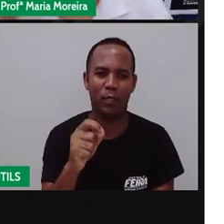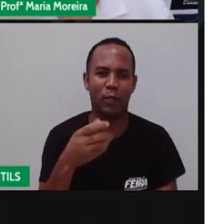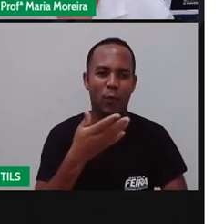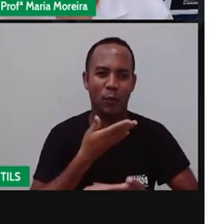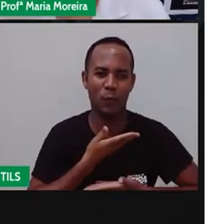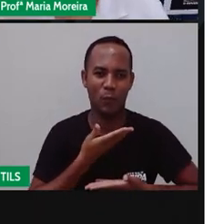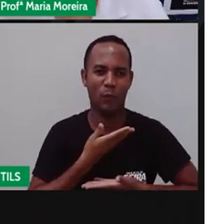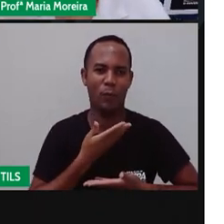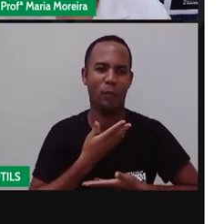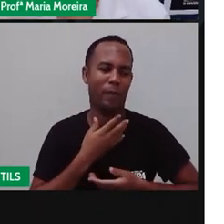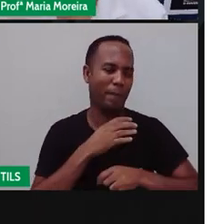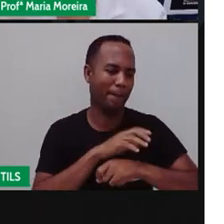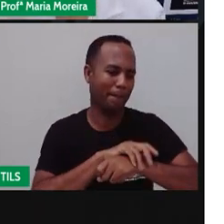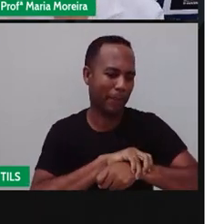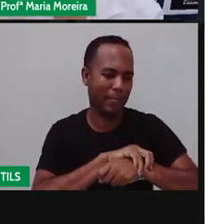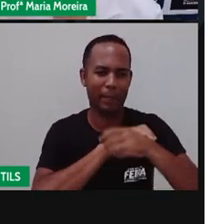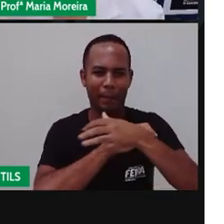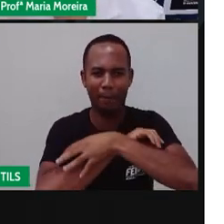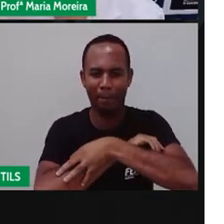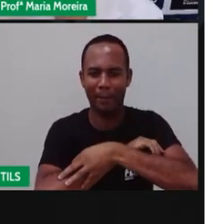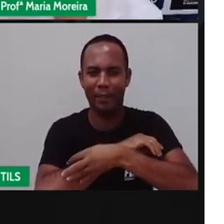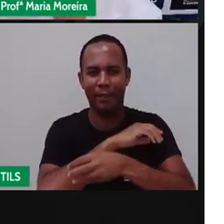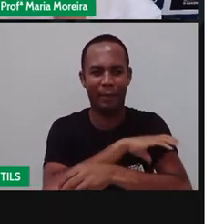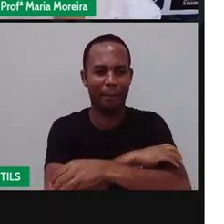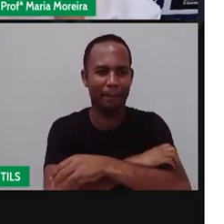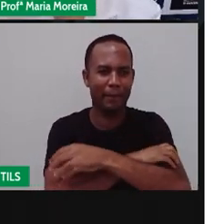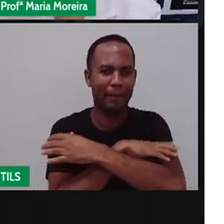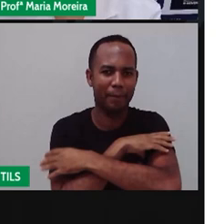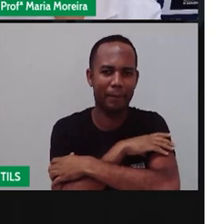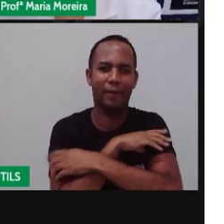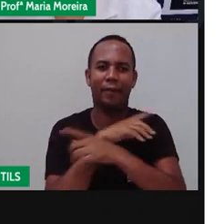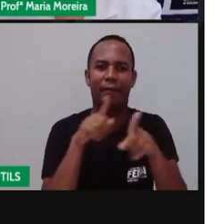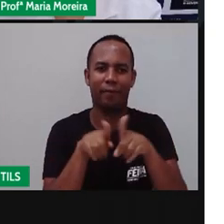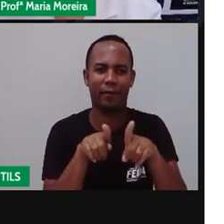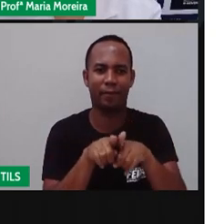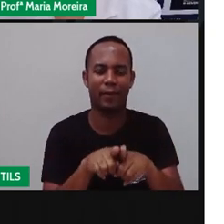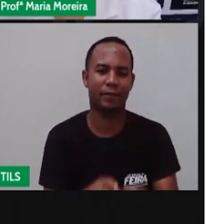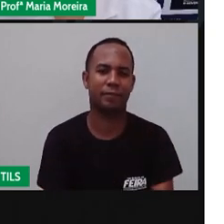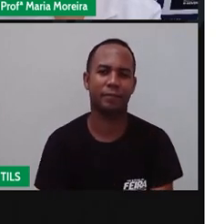o quê? Tem o tato. Você sabia disso, Anderson?